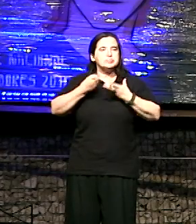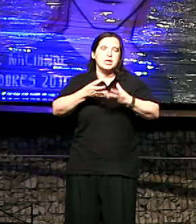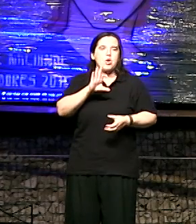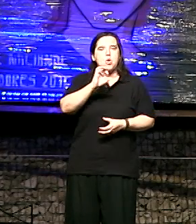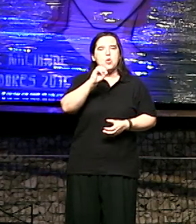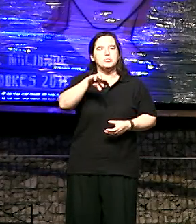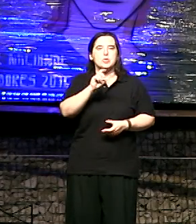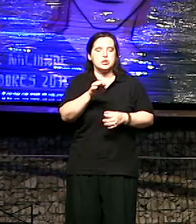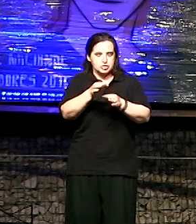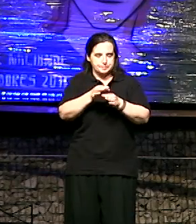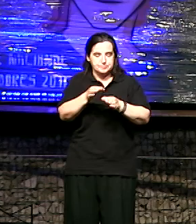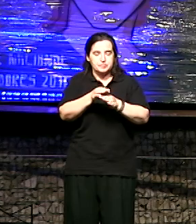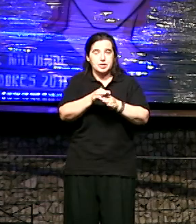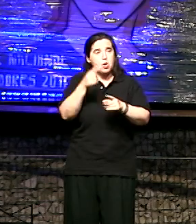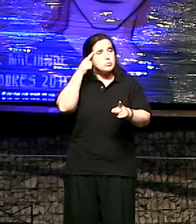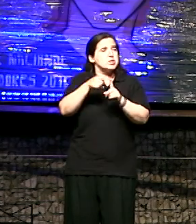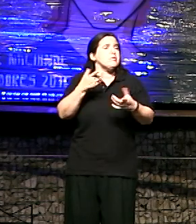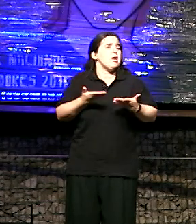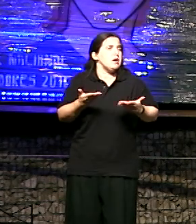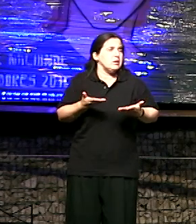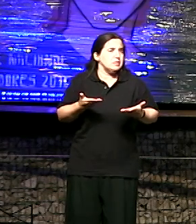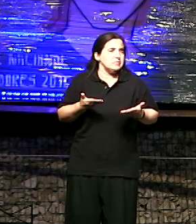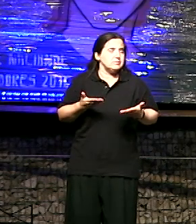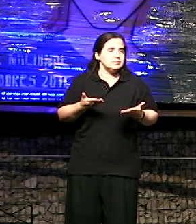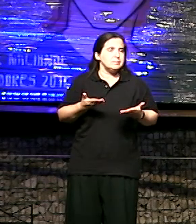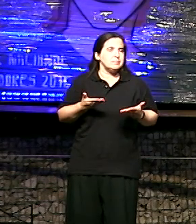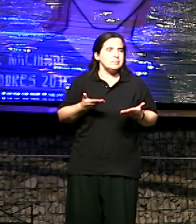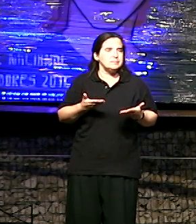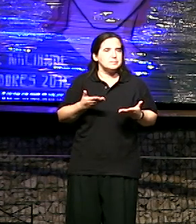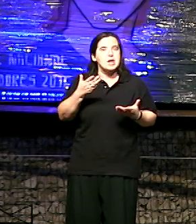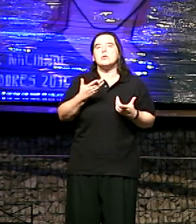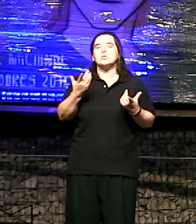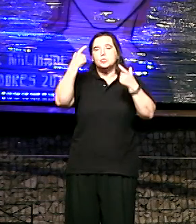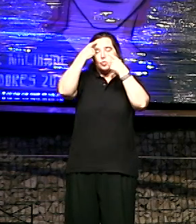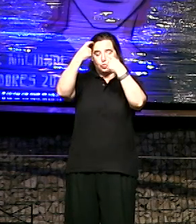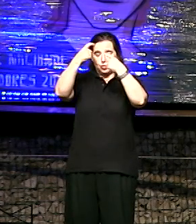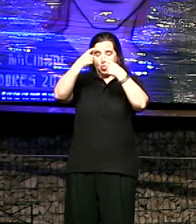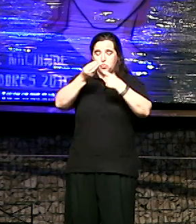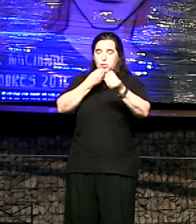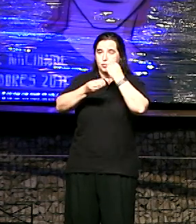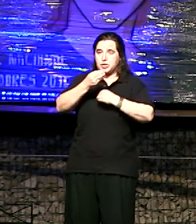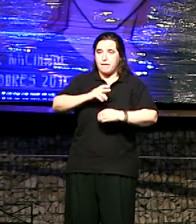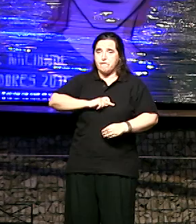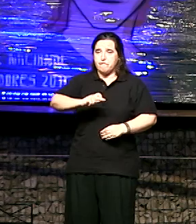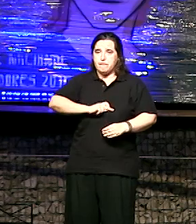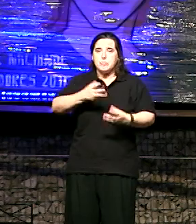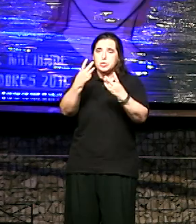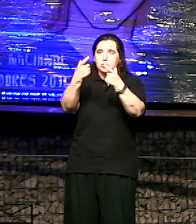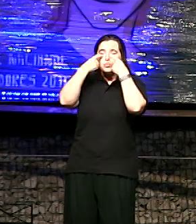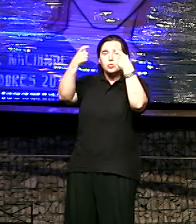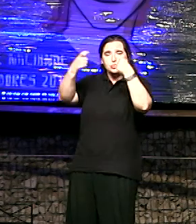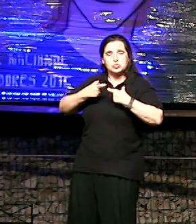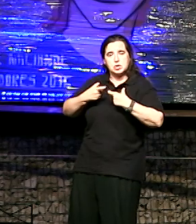as hormonas e o objetivo dessas hormonas é controlar o apetite EA sociedade